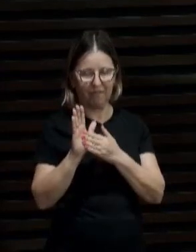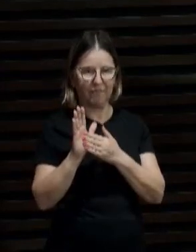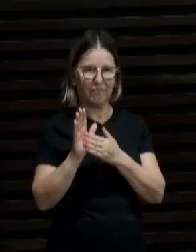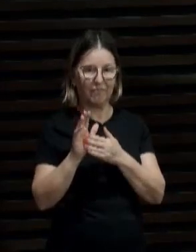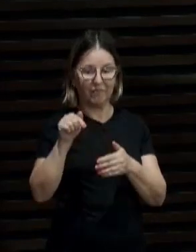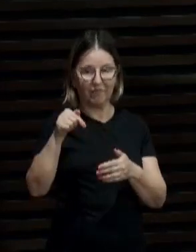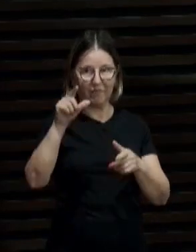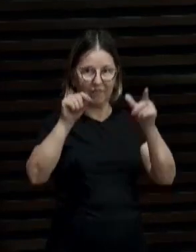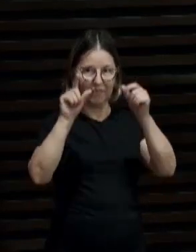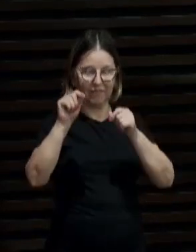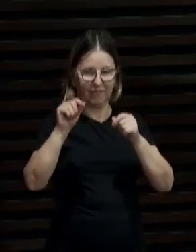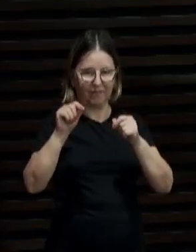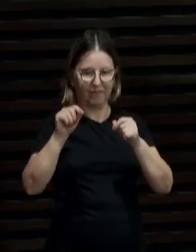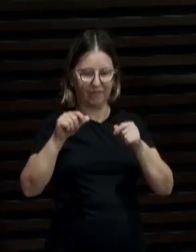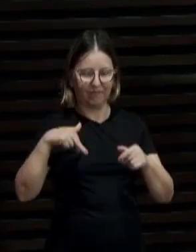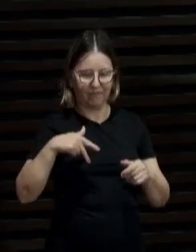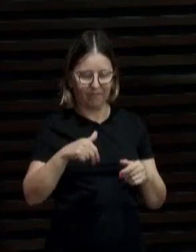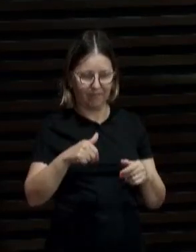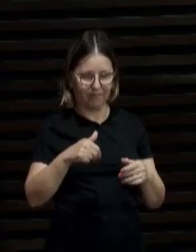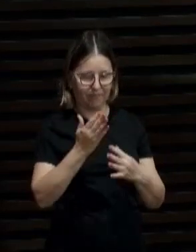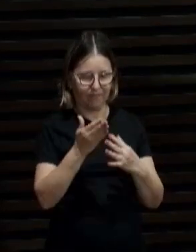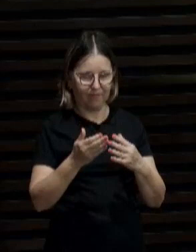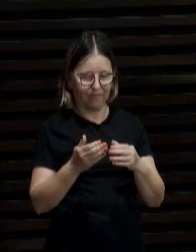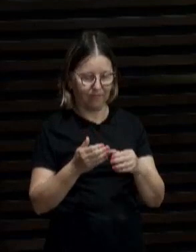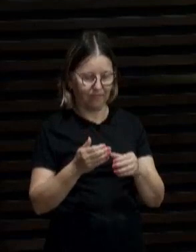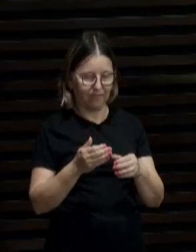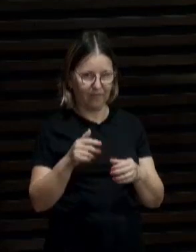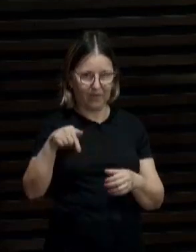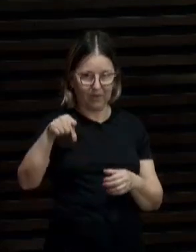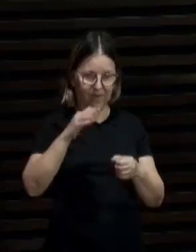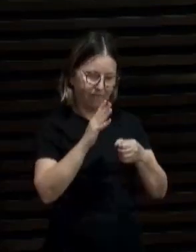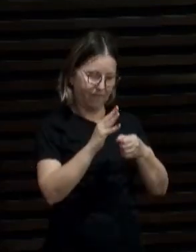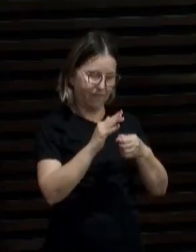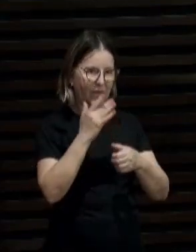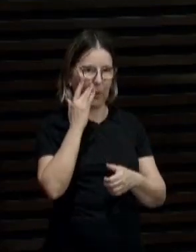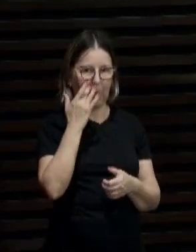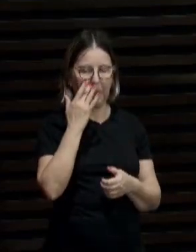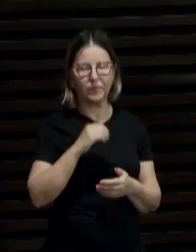estrelas e que anda no meio dos 7 candeeiros de ouro. Logo no início da